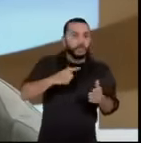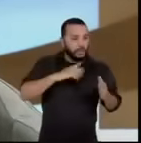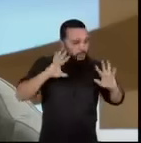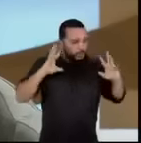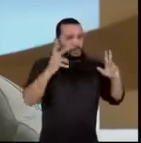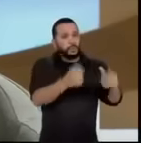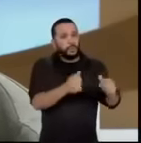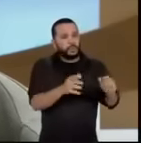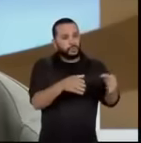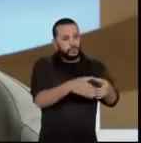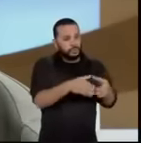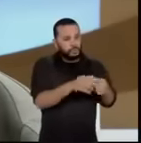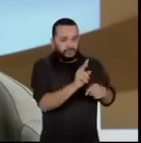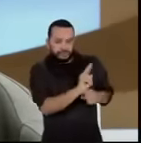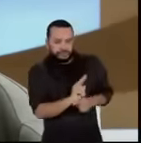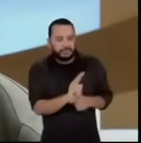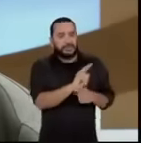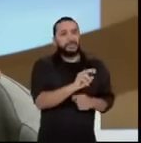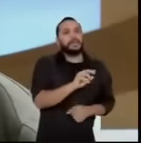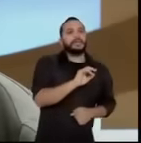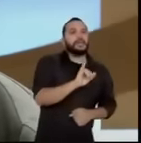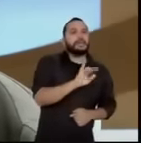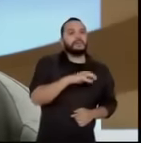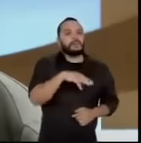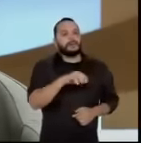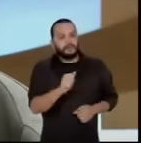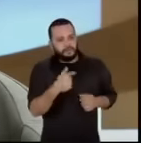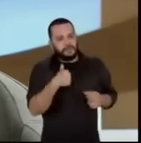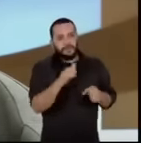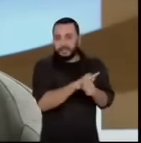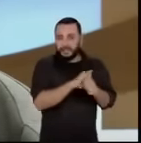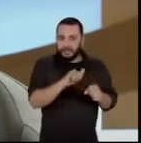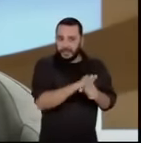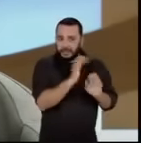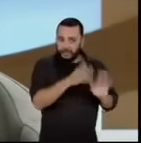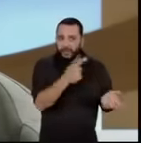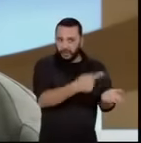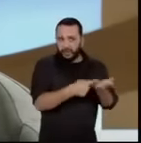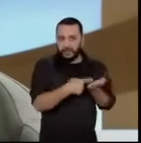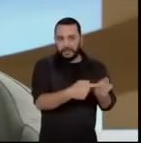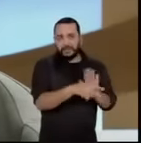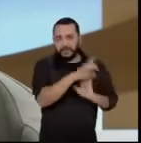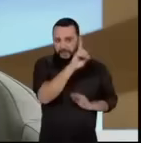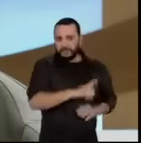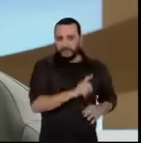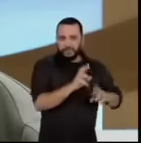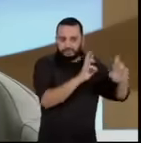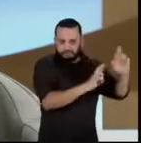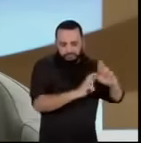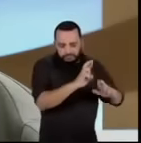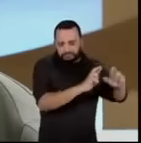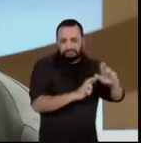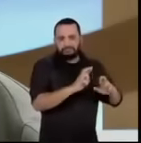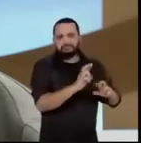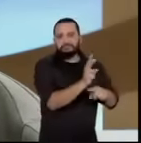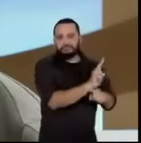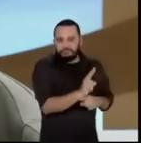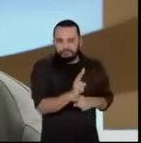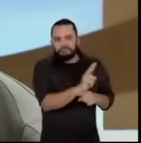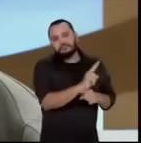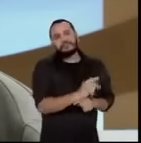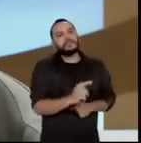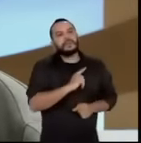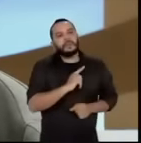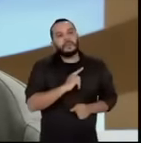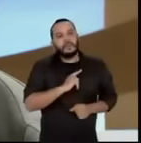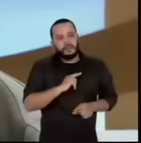de fiscalização do IBAMA, na forma, na estratégia determinada pela Diretoria de Fiscalização, que é, por outro lado, ocupada por um